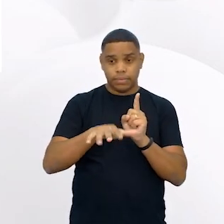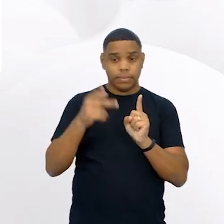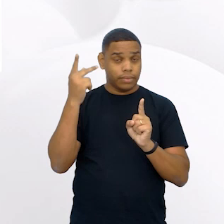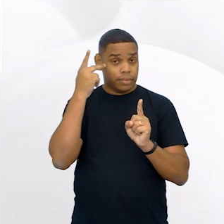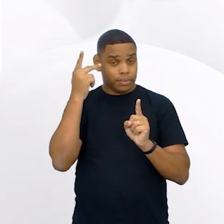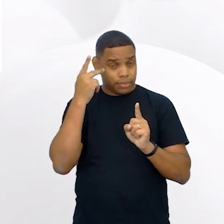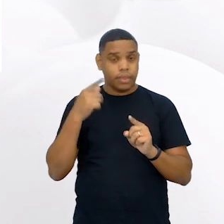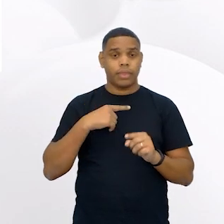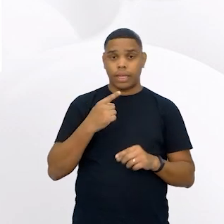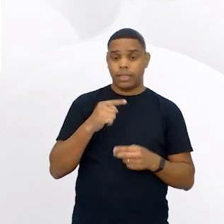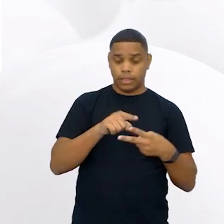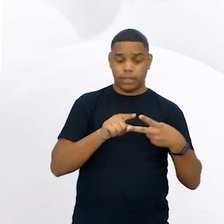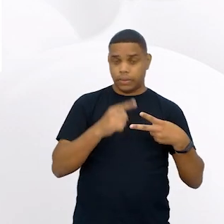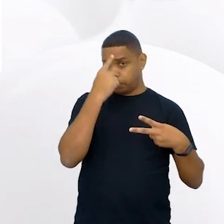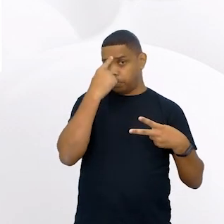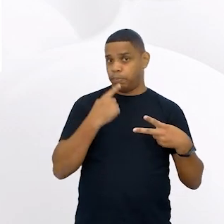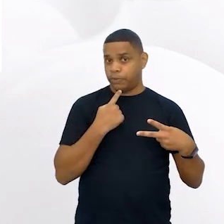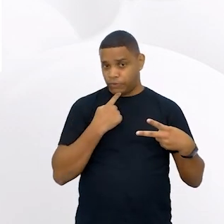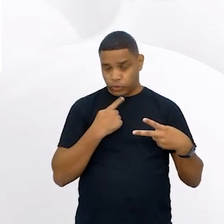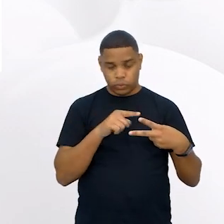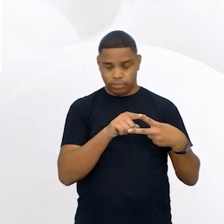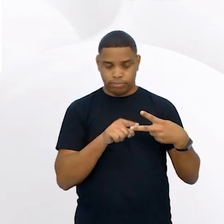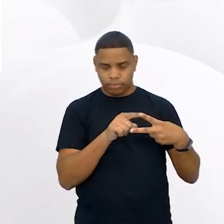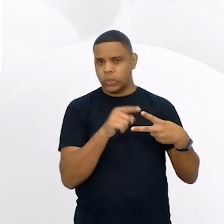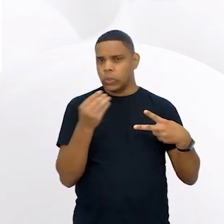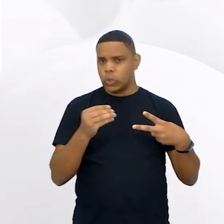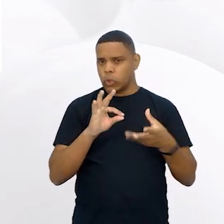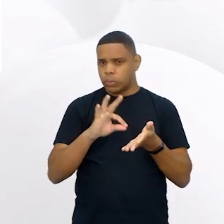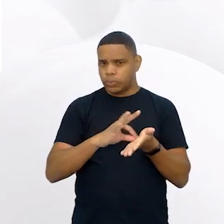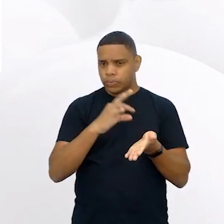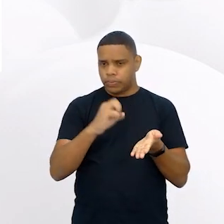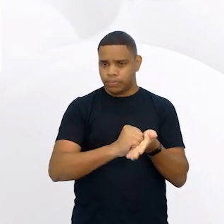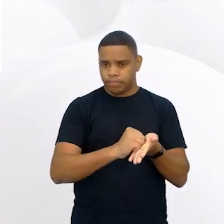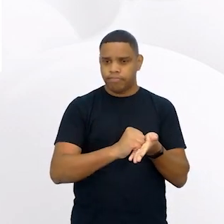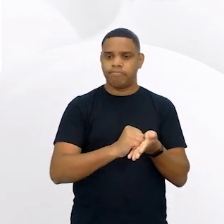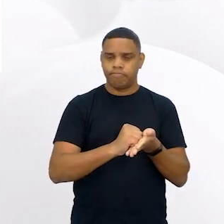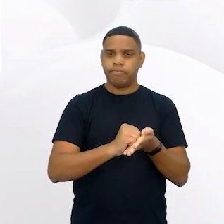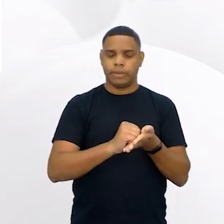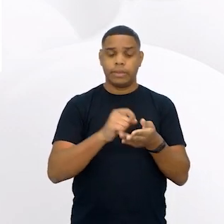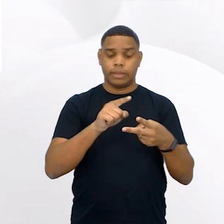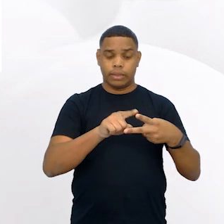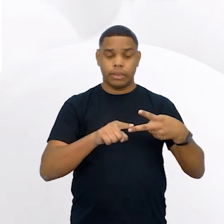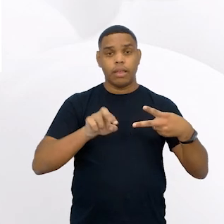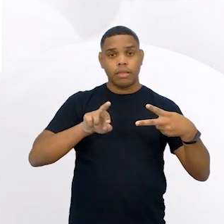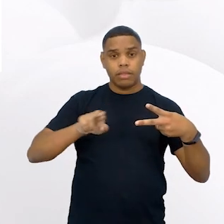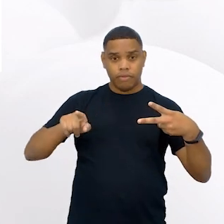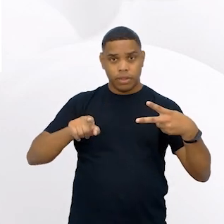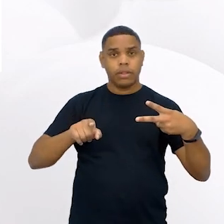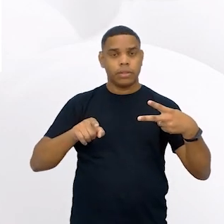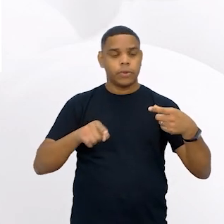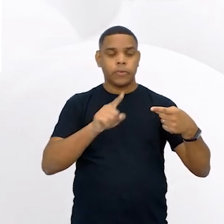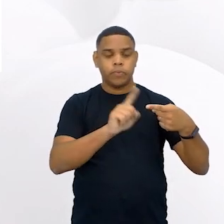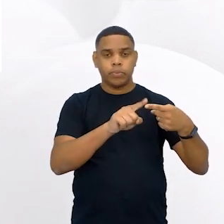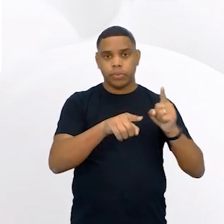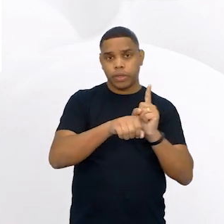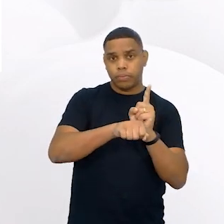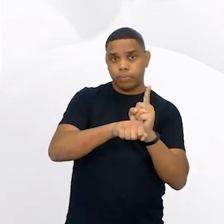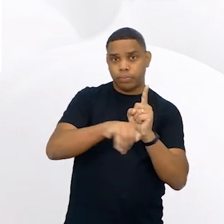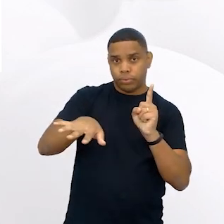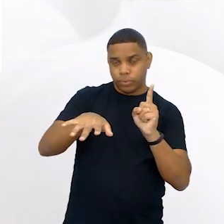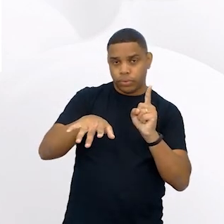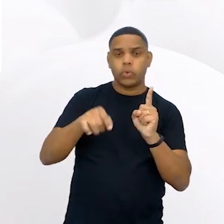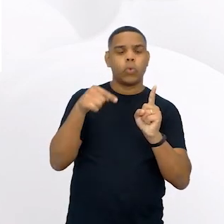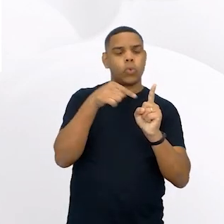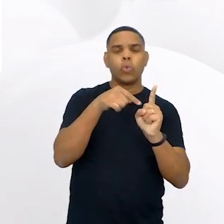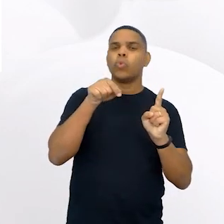aí 2 perfis, como a Adriana está mostrando, de como faz a inscrição, 2 perfis distintos. A gente tem o multiplicador,